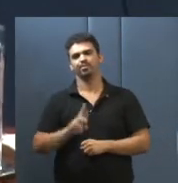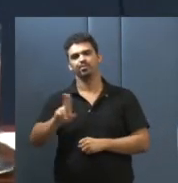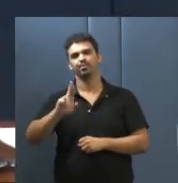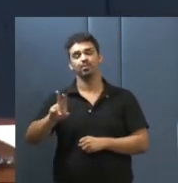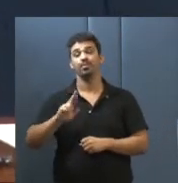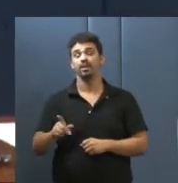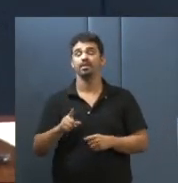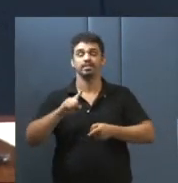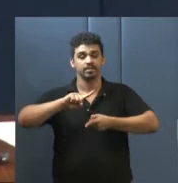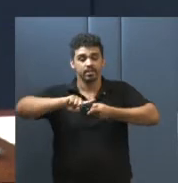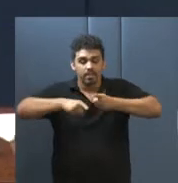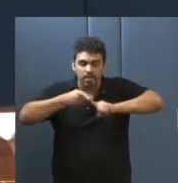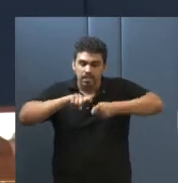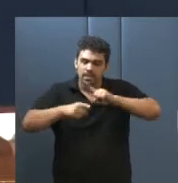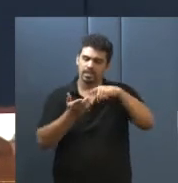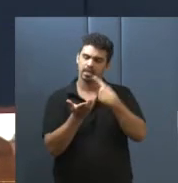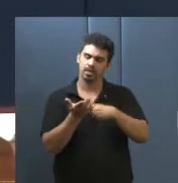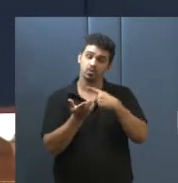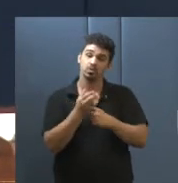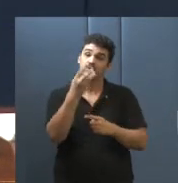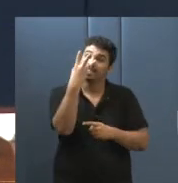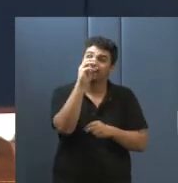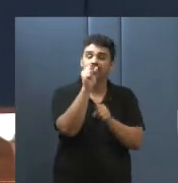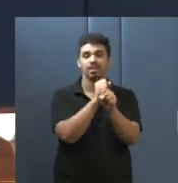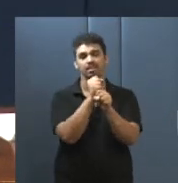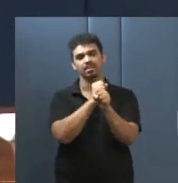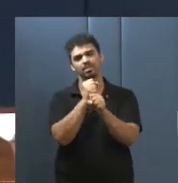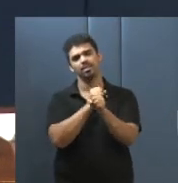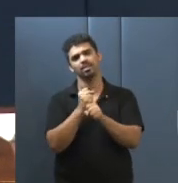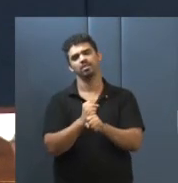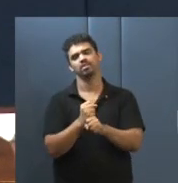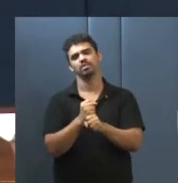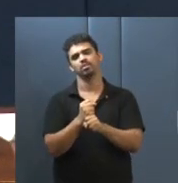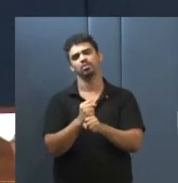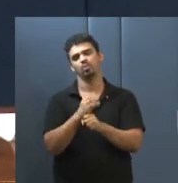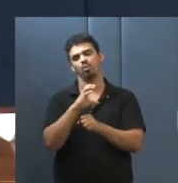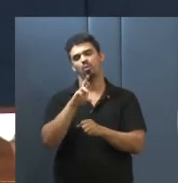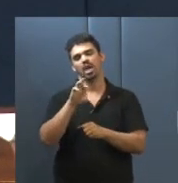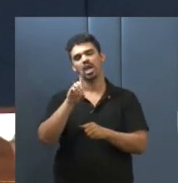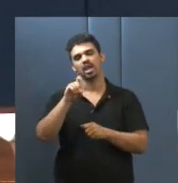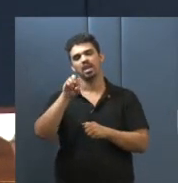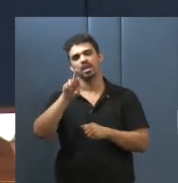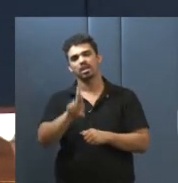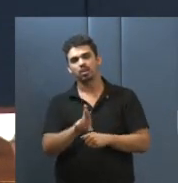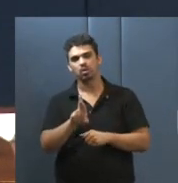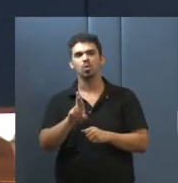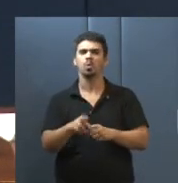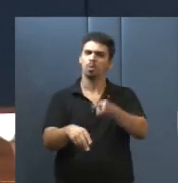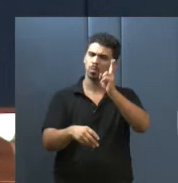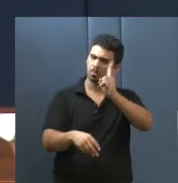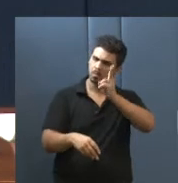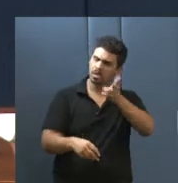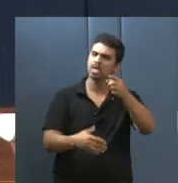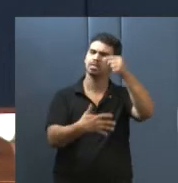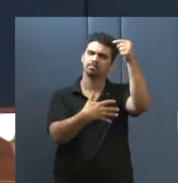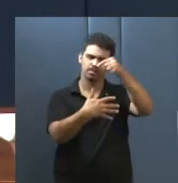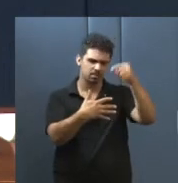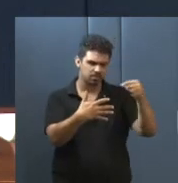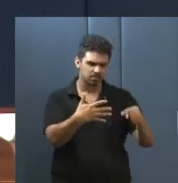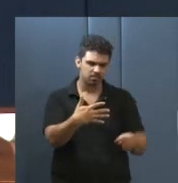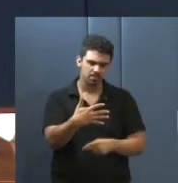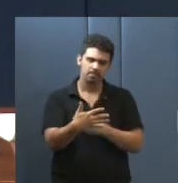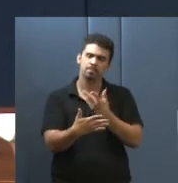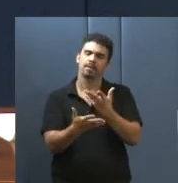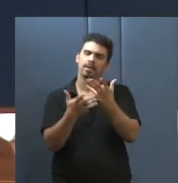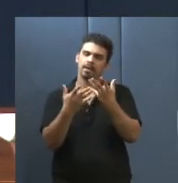negociamos durante 30 anos como credor com o clube, adotamos os mesmos princípios, com raras